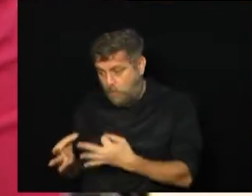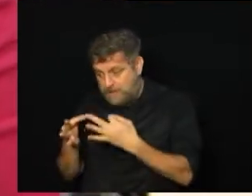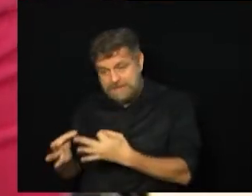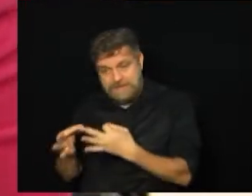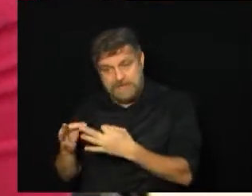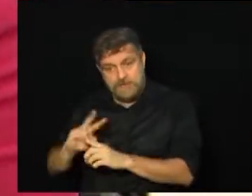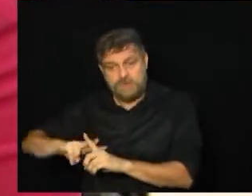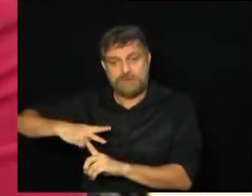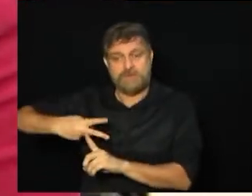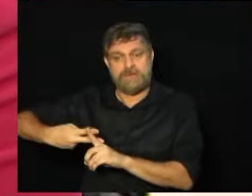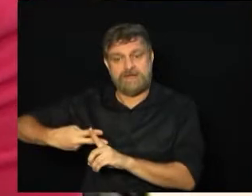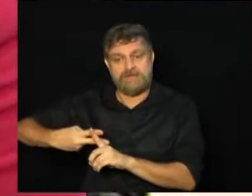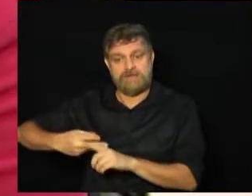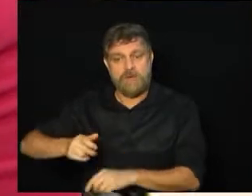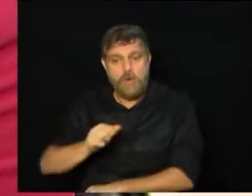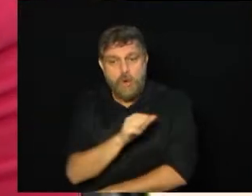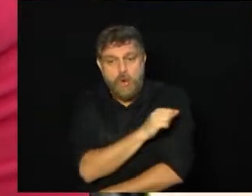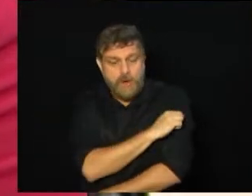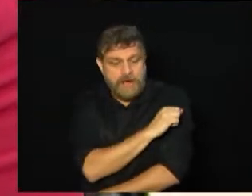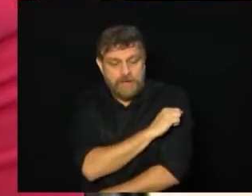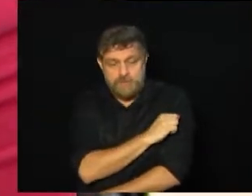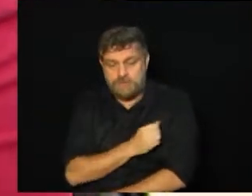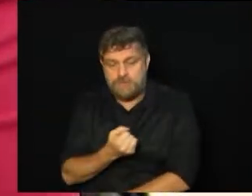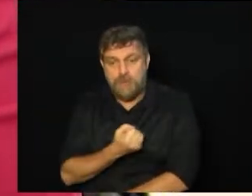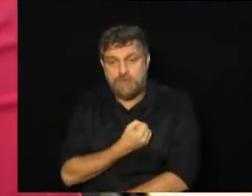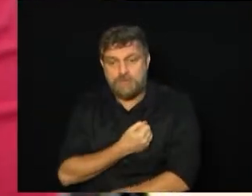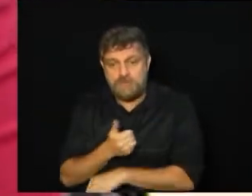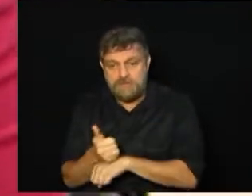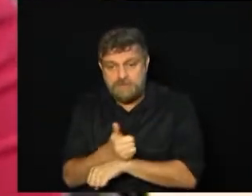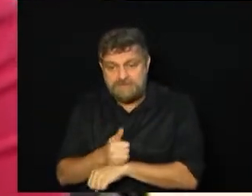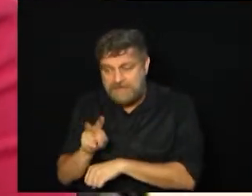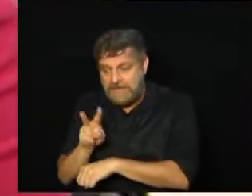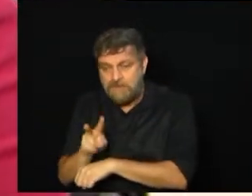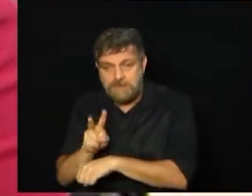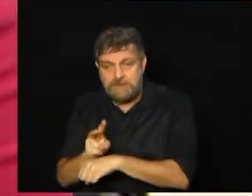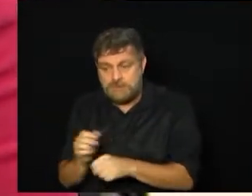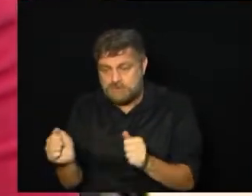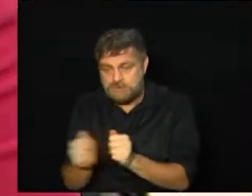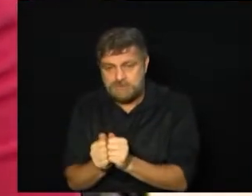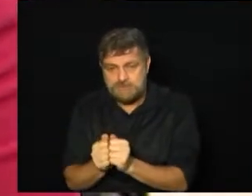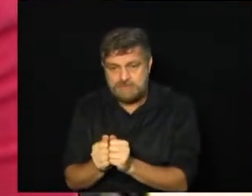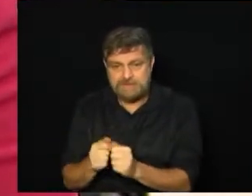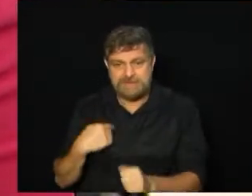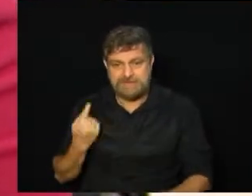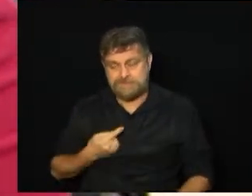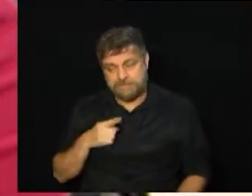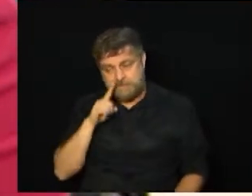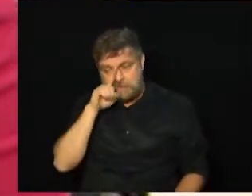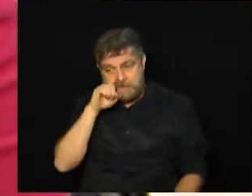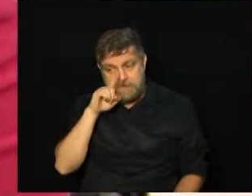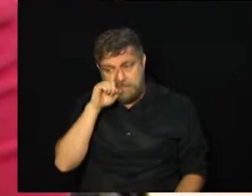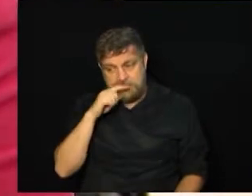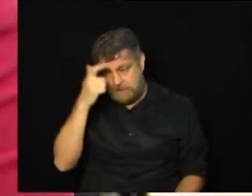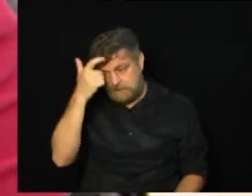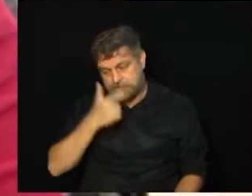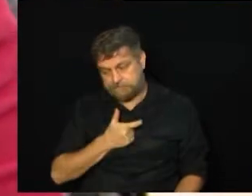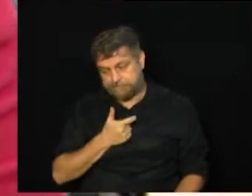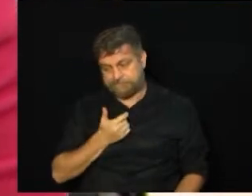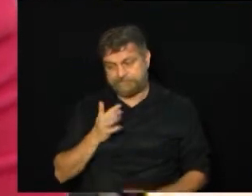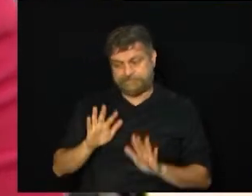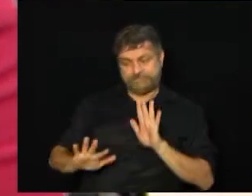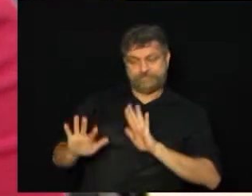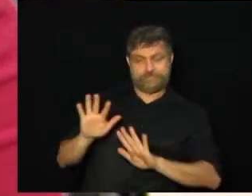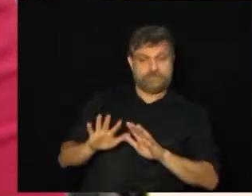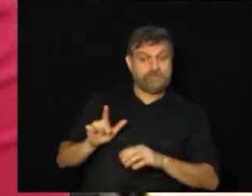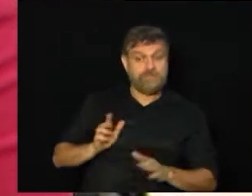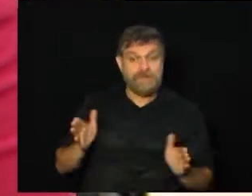atenção, e vai permanecer com o mesmo número de profissionais para as crianças maiores. A gente vê isso com risco, né? Porque coloca nossas crianças que